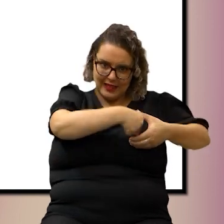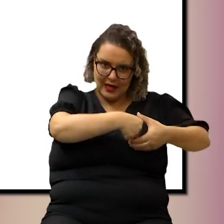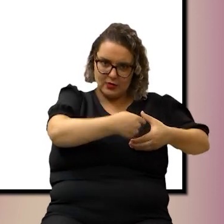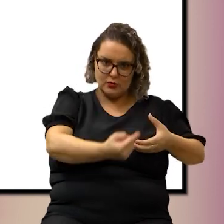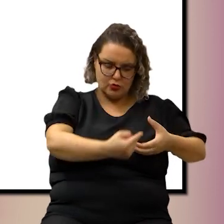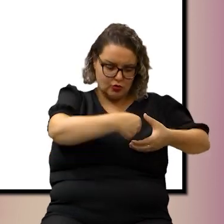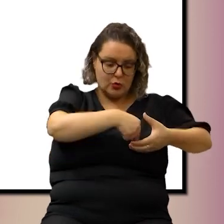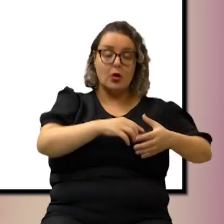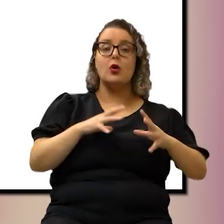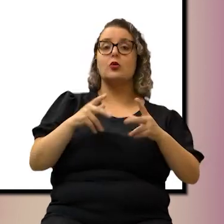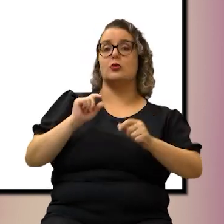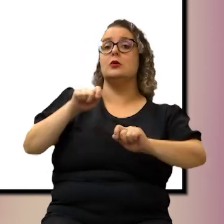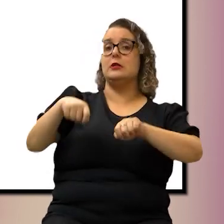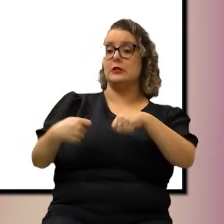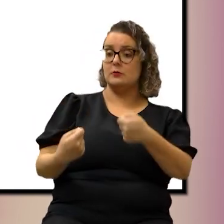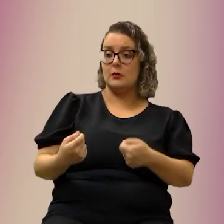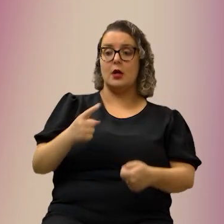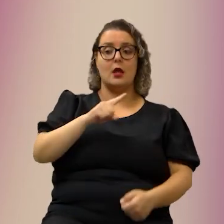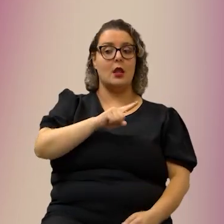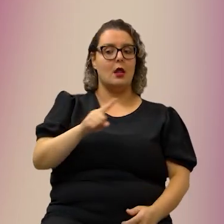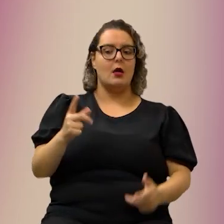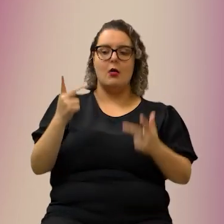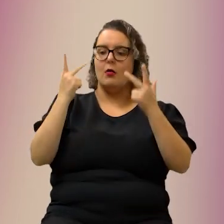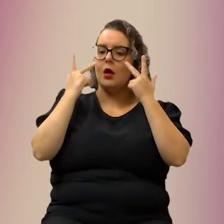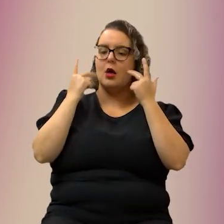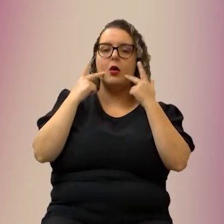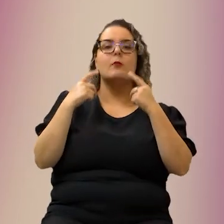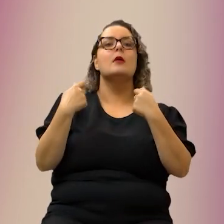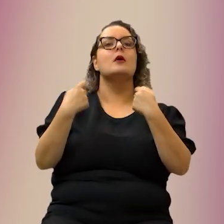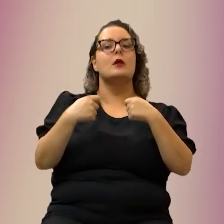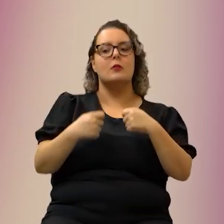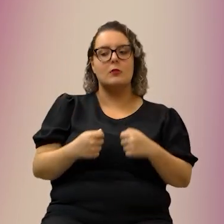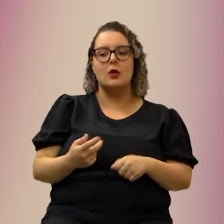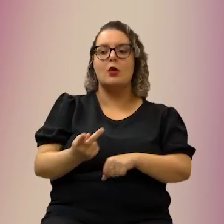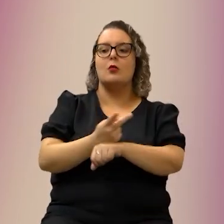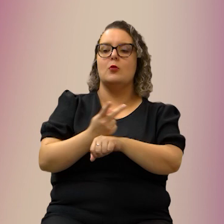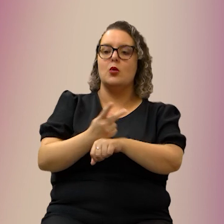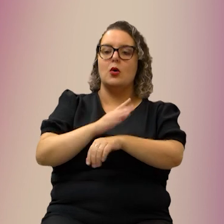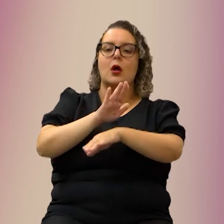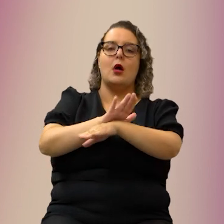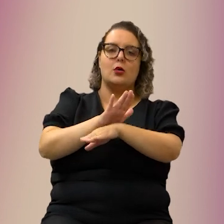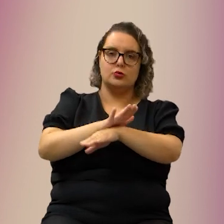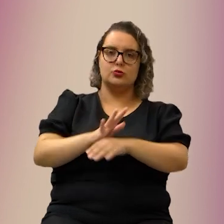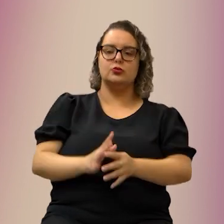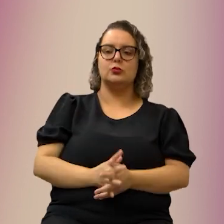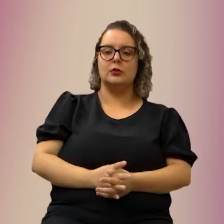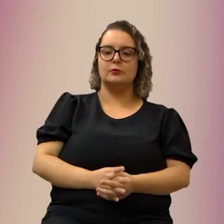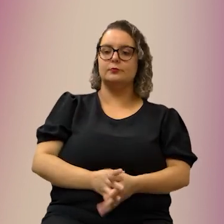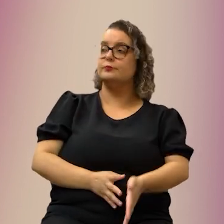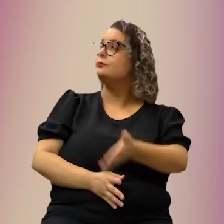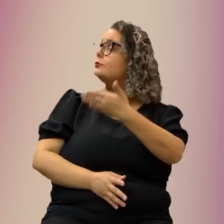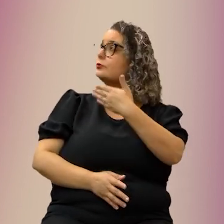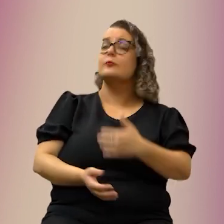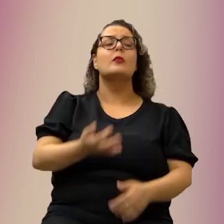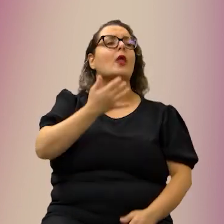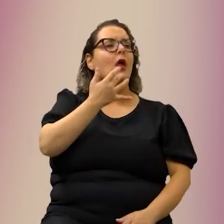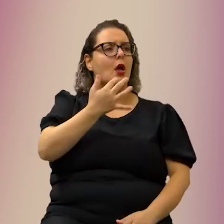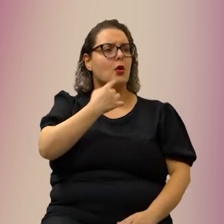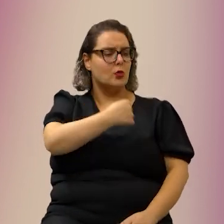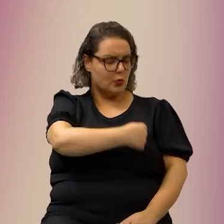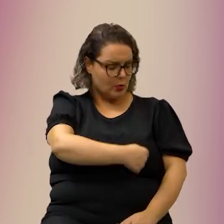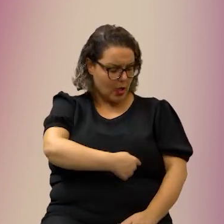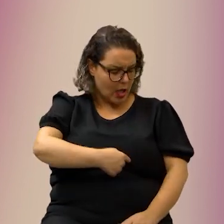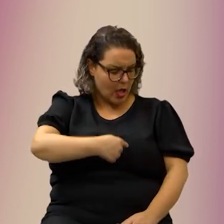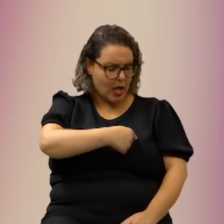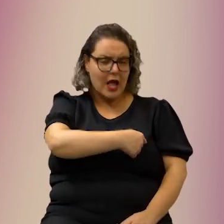retração. Todos esses sinais não são normais e devem fazer você procurar ajuda. A coloração também